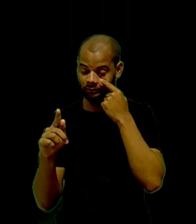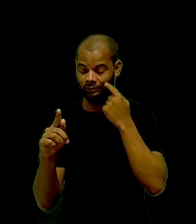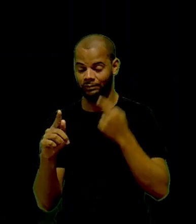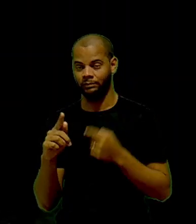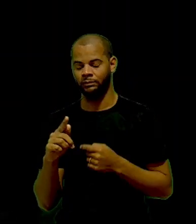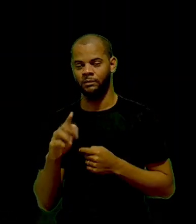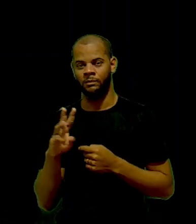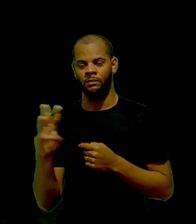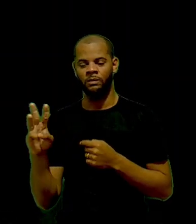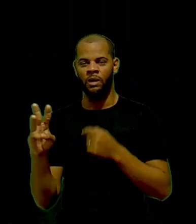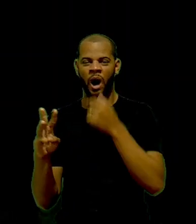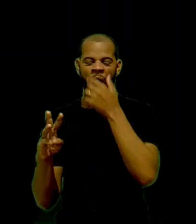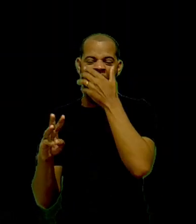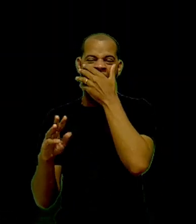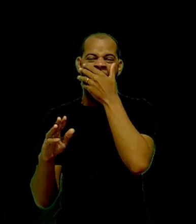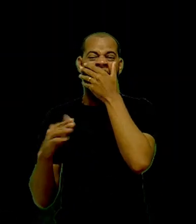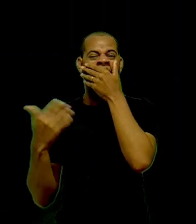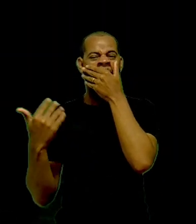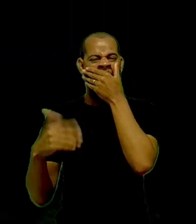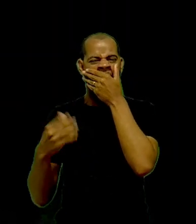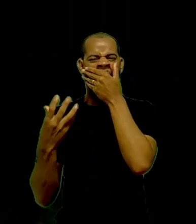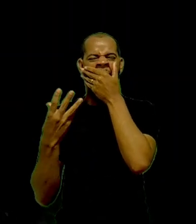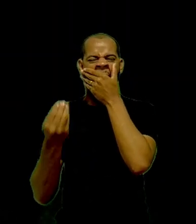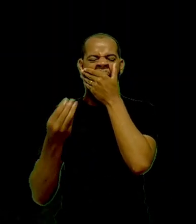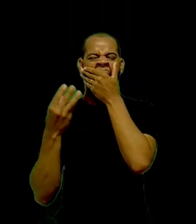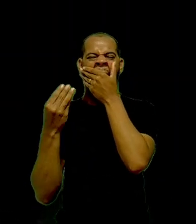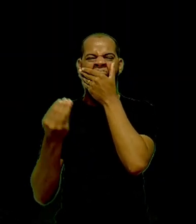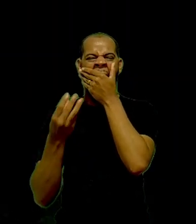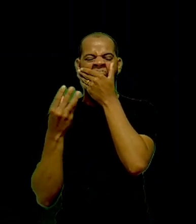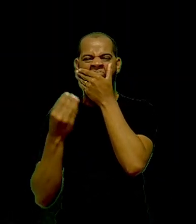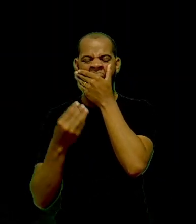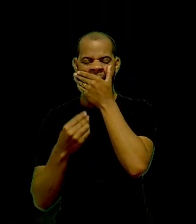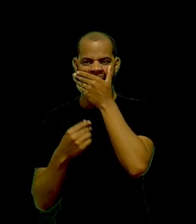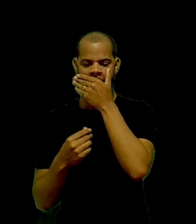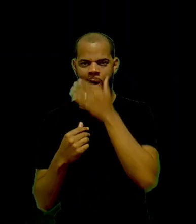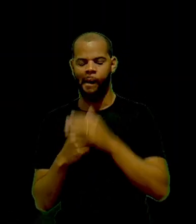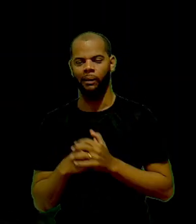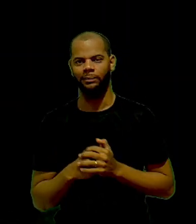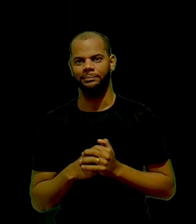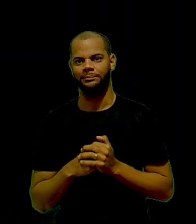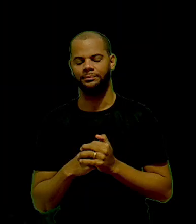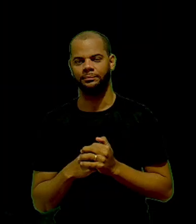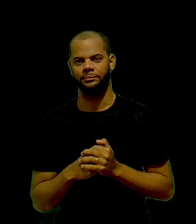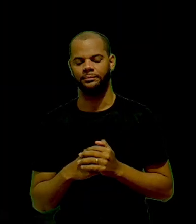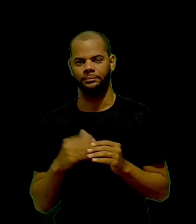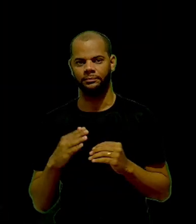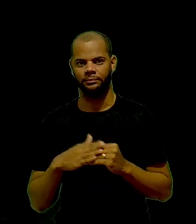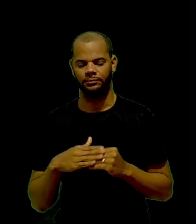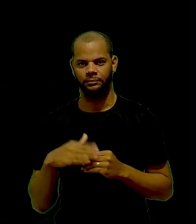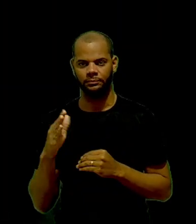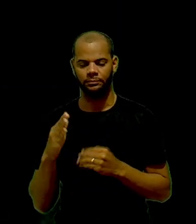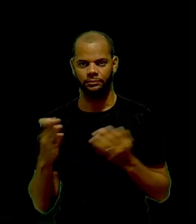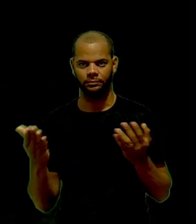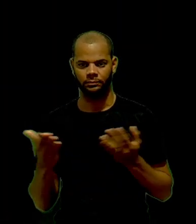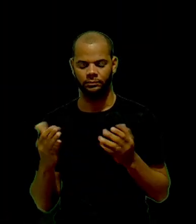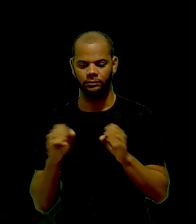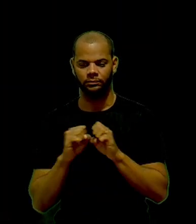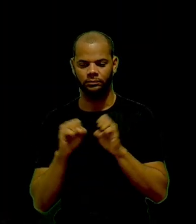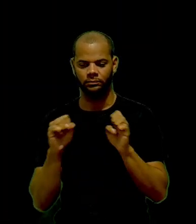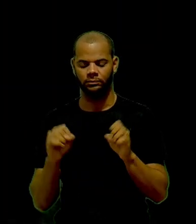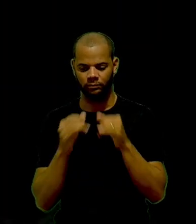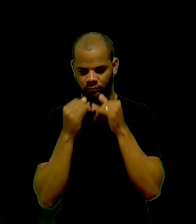megawatt. Isso é bastante área. Então, mas agora o sistema elétrico